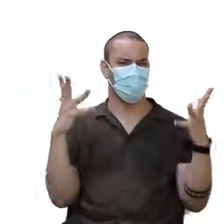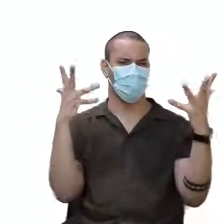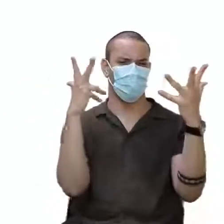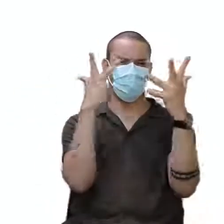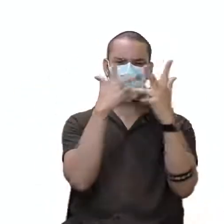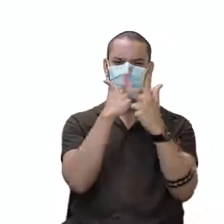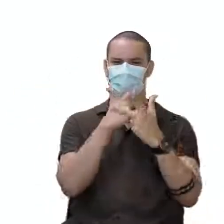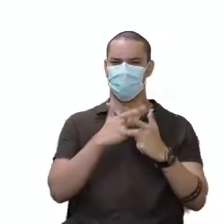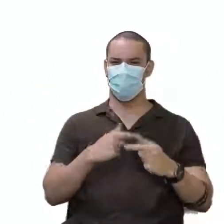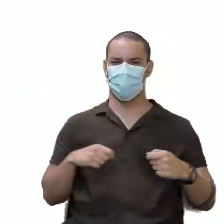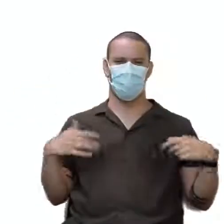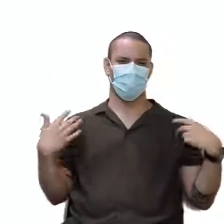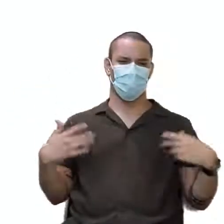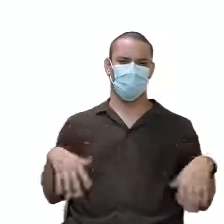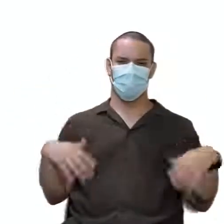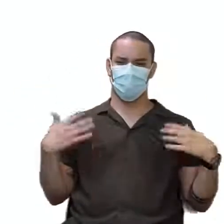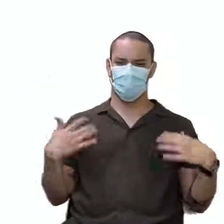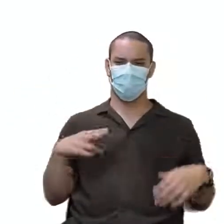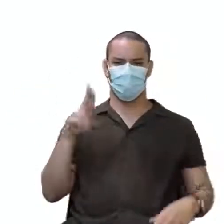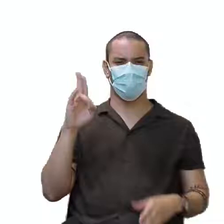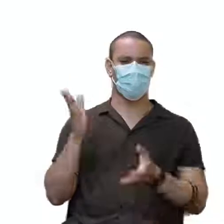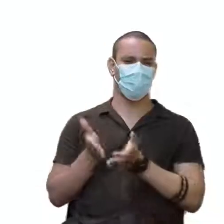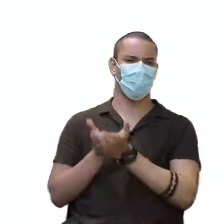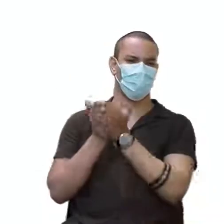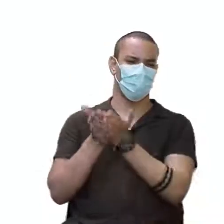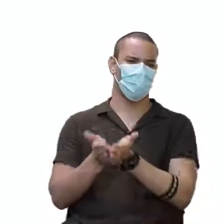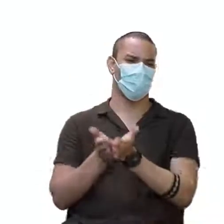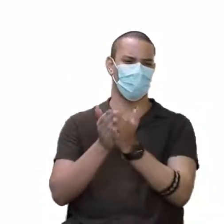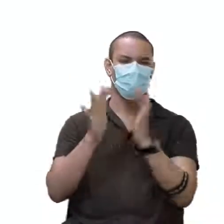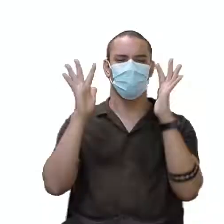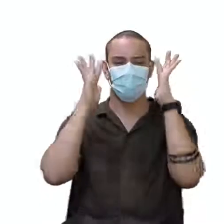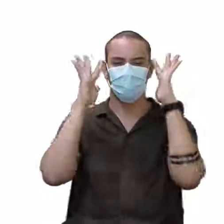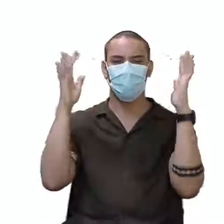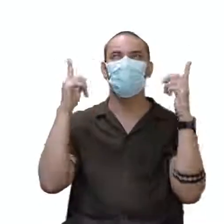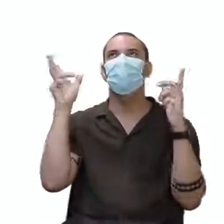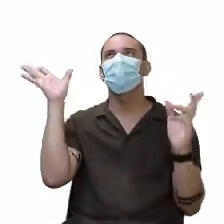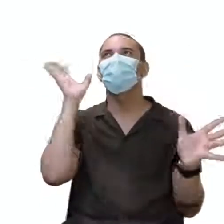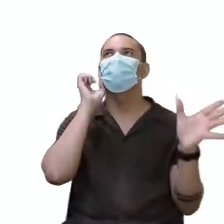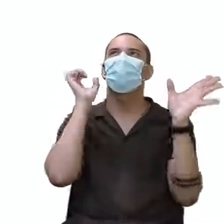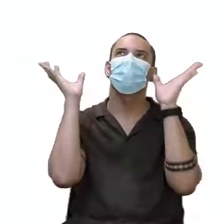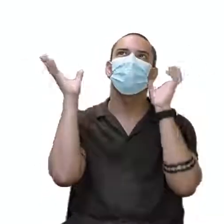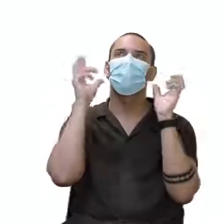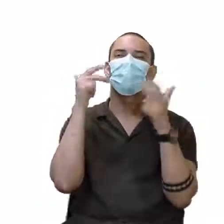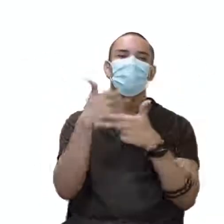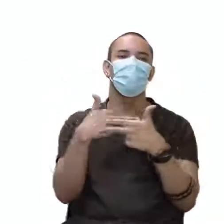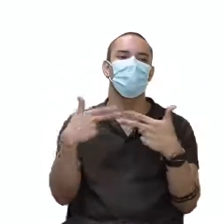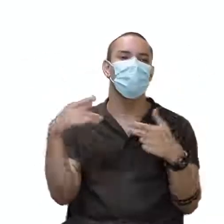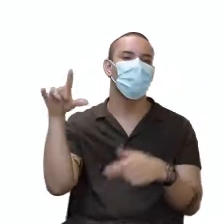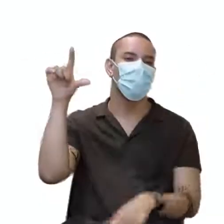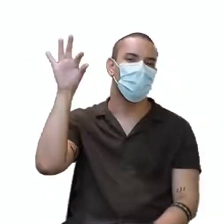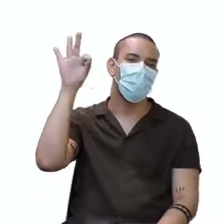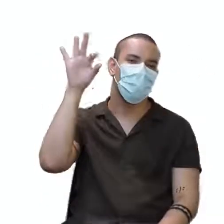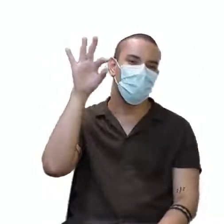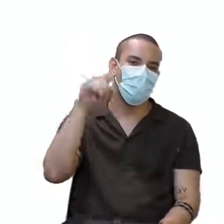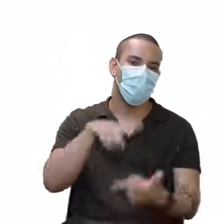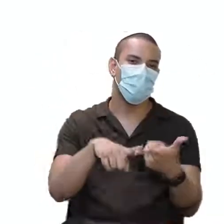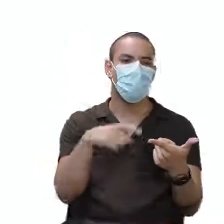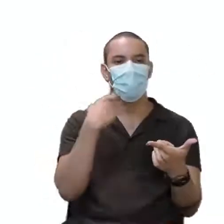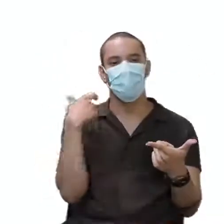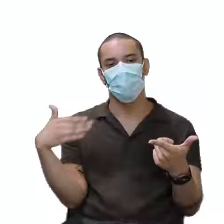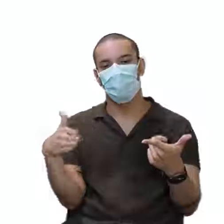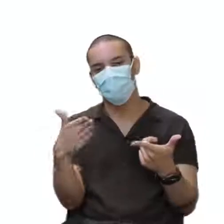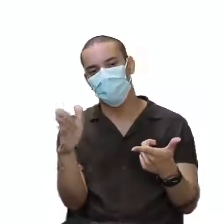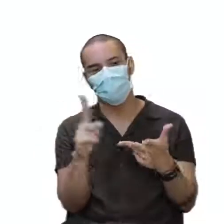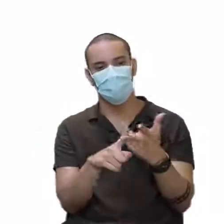Nossa. Navegar por aí, só ouvindo os barulhos das árvores, dos pássaros, dos peixes, o